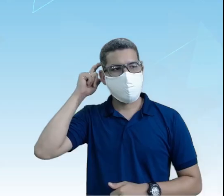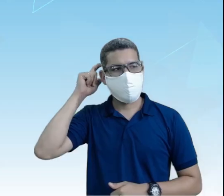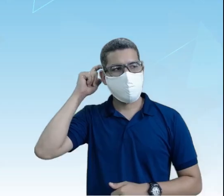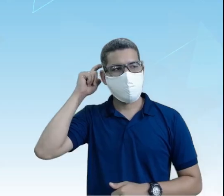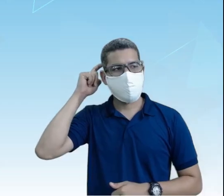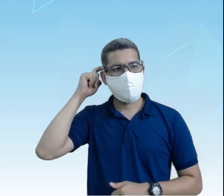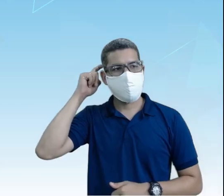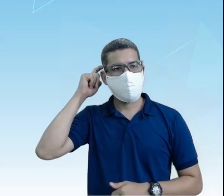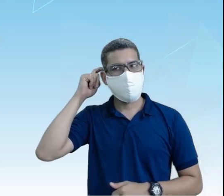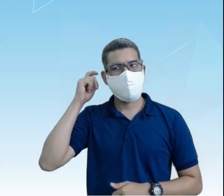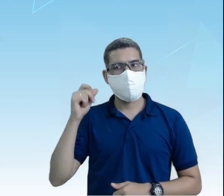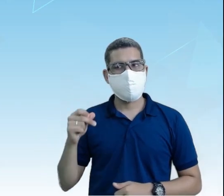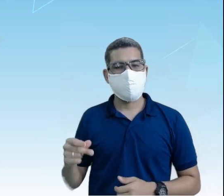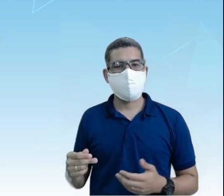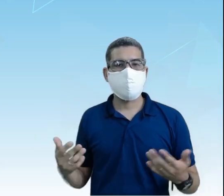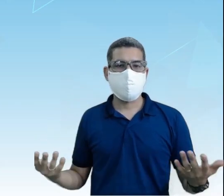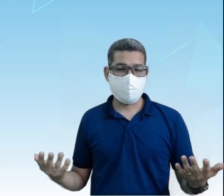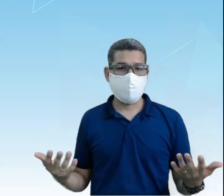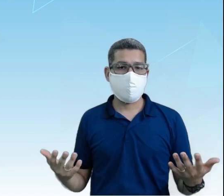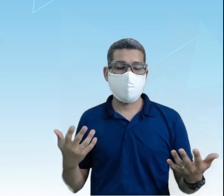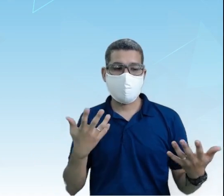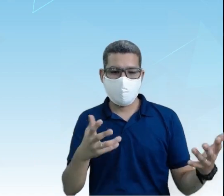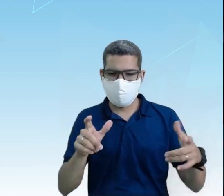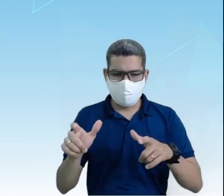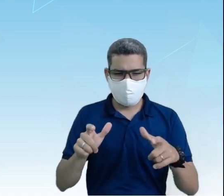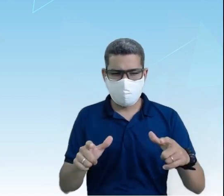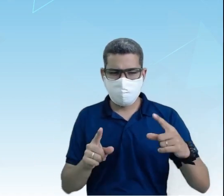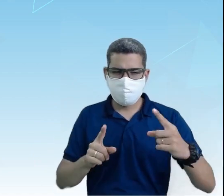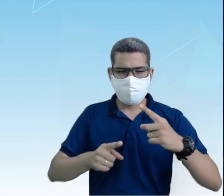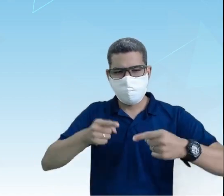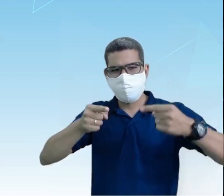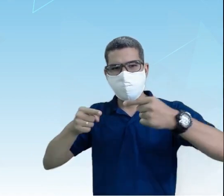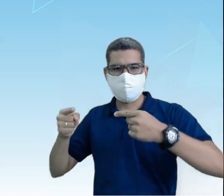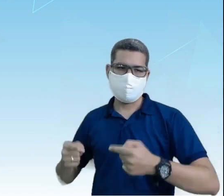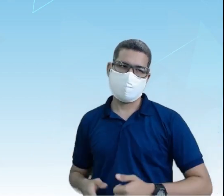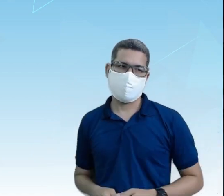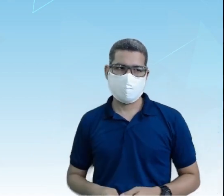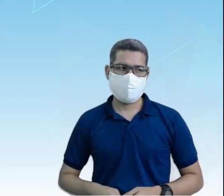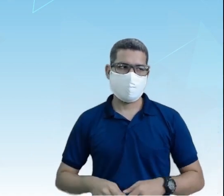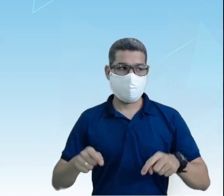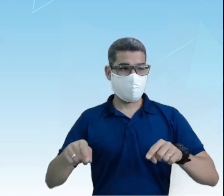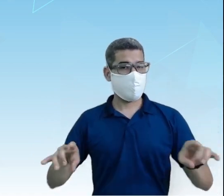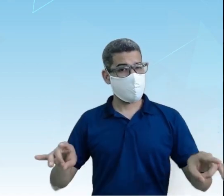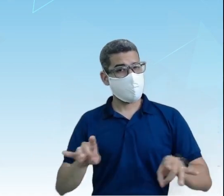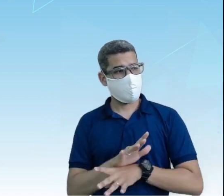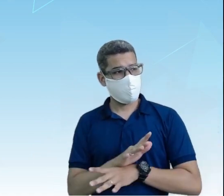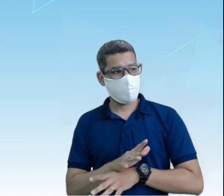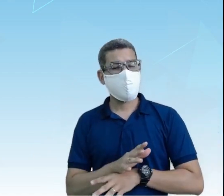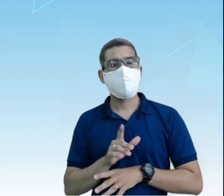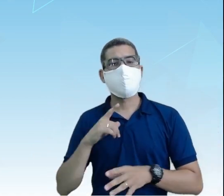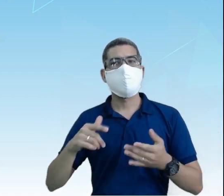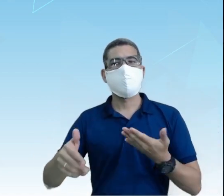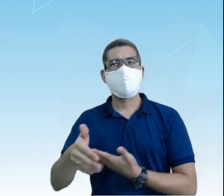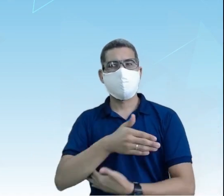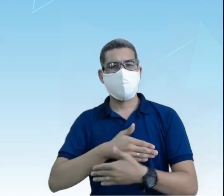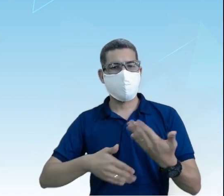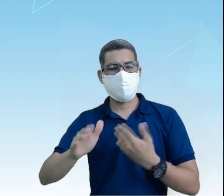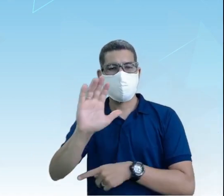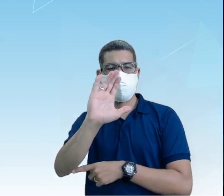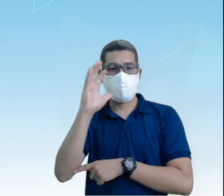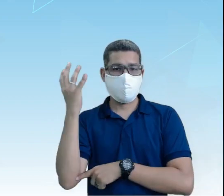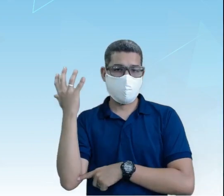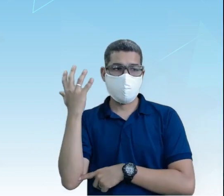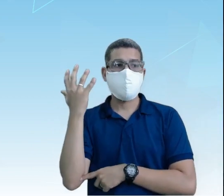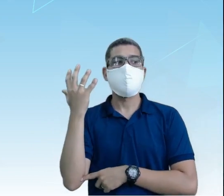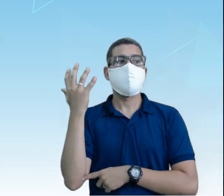presas. E aí a gente vai terminando a nossa aulinha sobre as relações ecológicas. Quando eu falo das relações